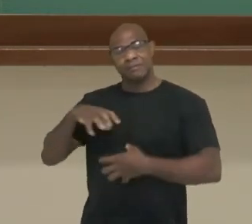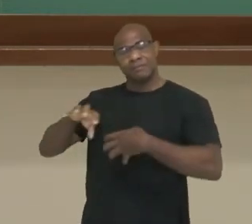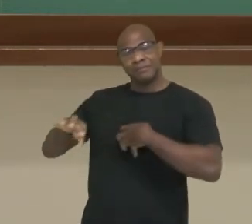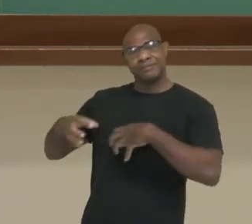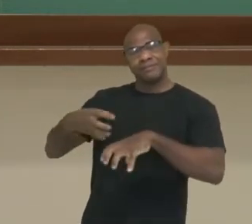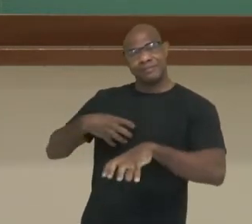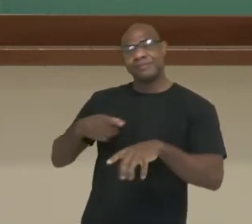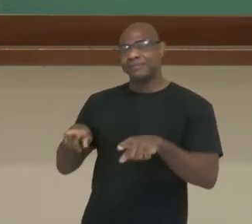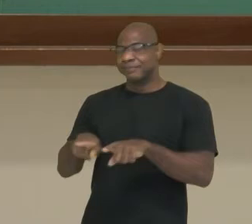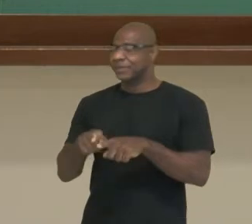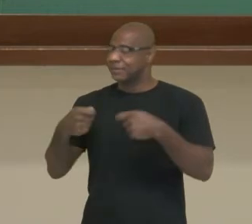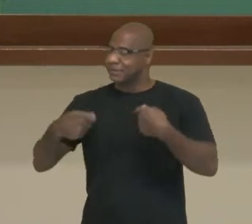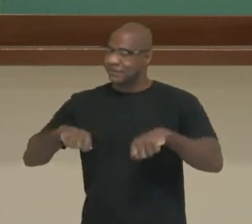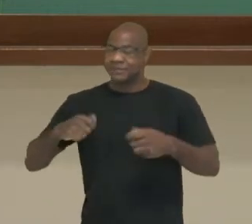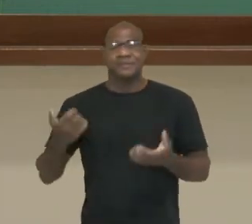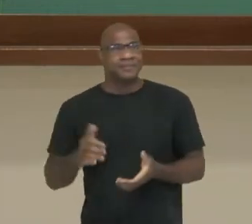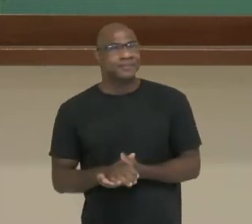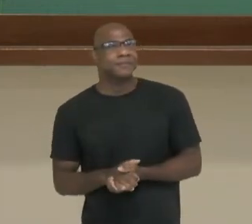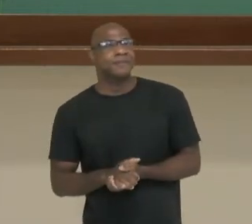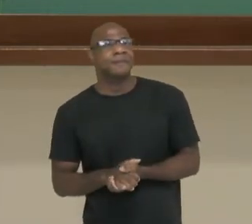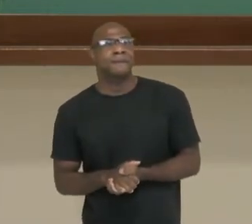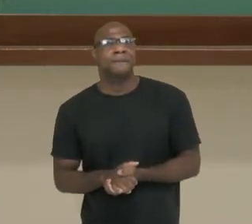para lutar por seus direitos.